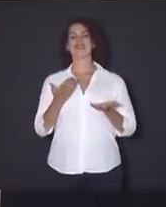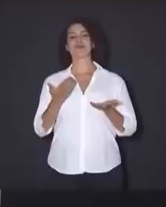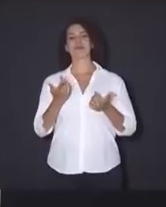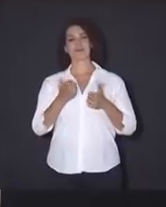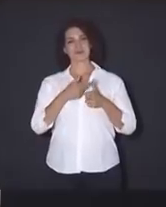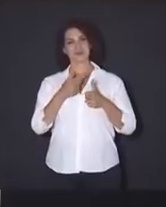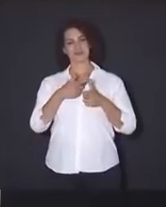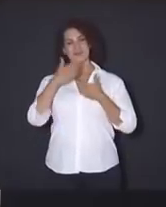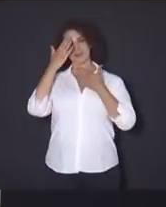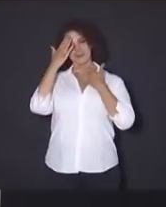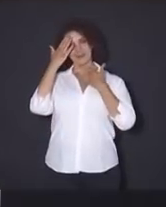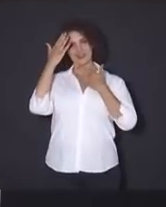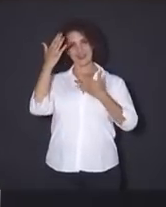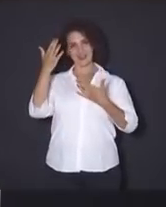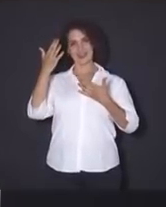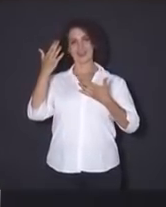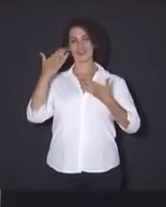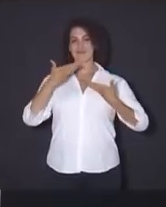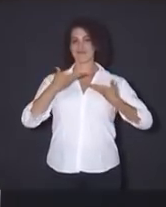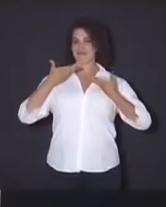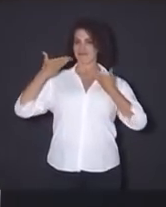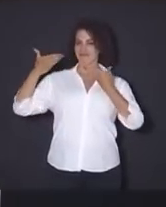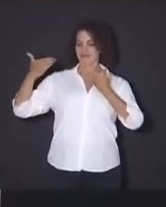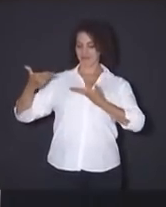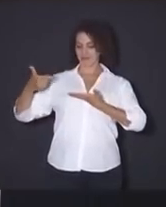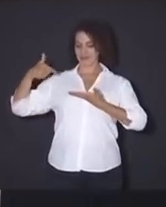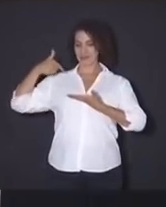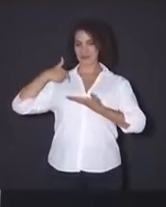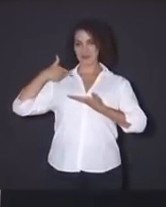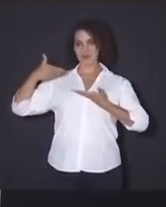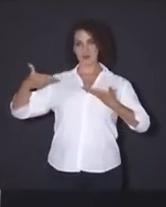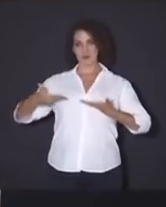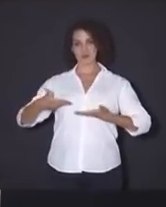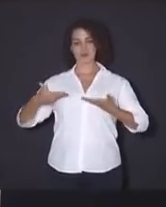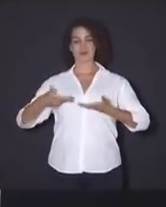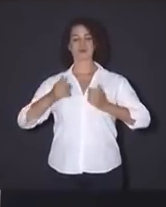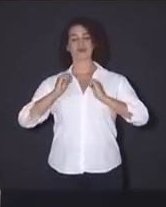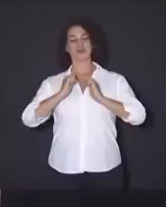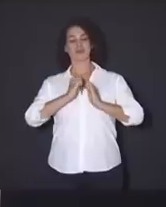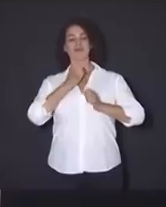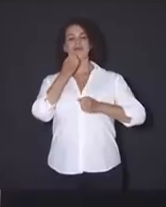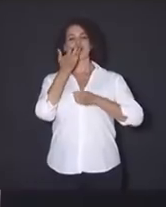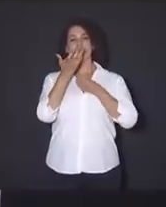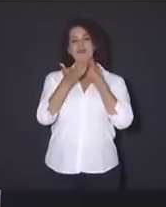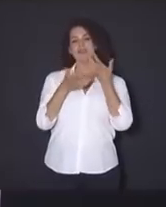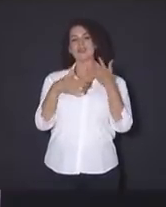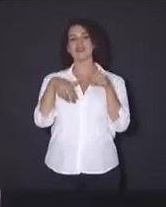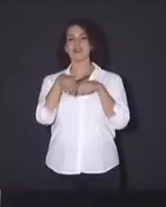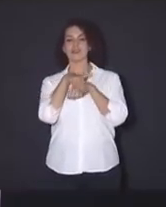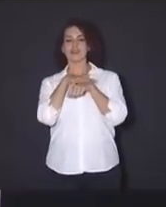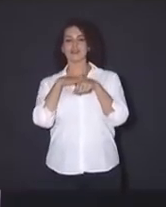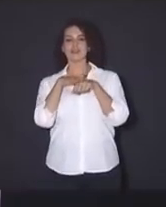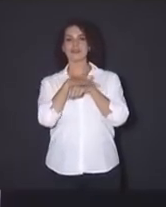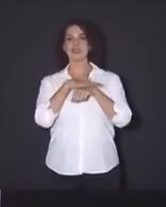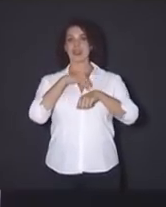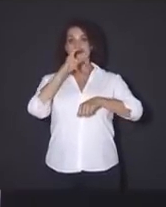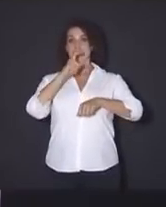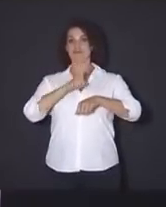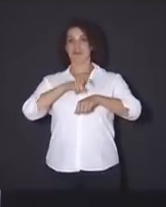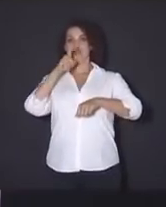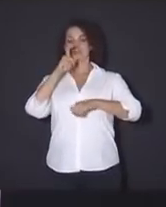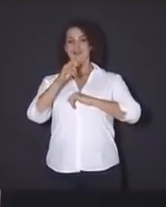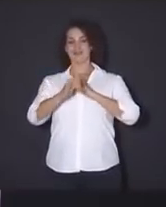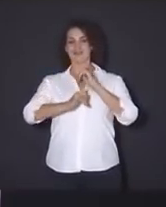agradecer essa oportunidade de poder falar um pouco contar conversar um pouco ao vivo e